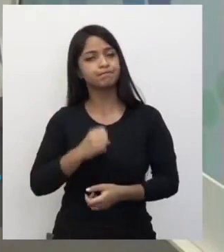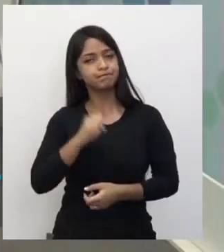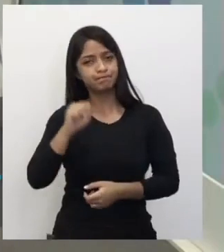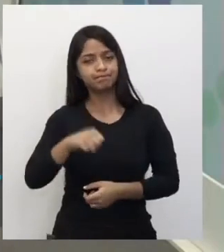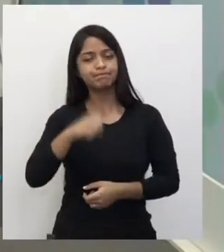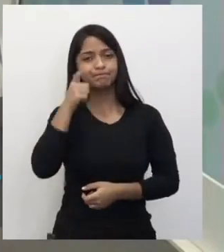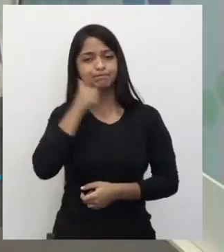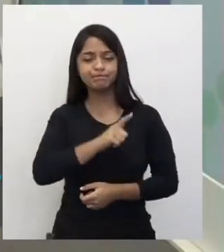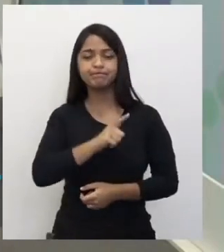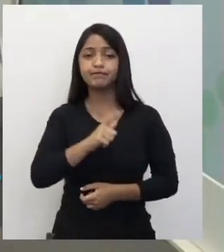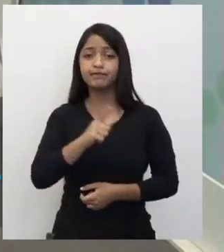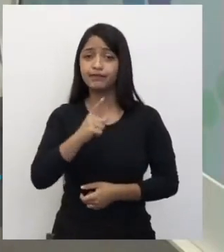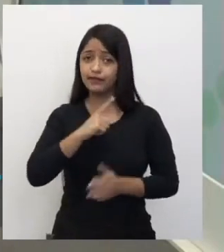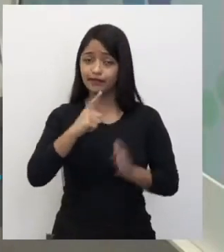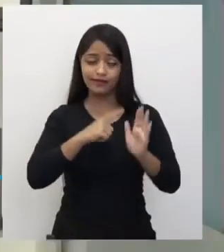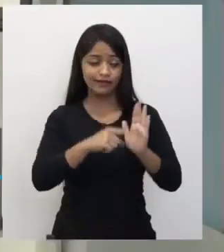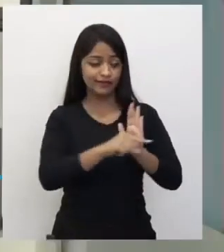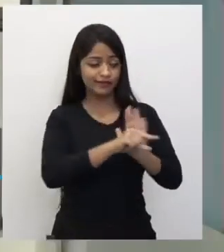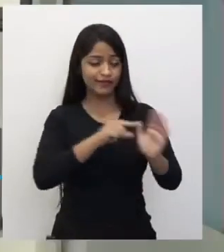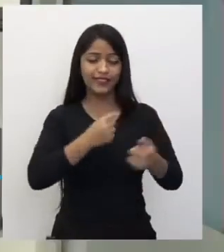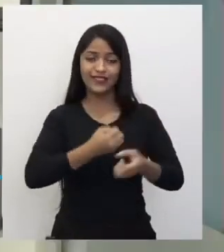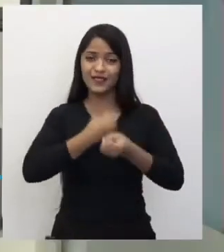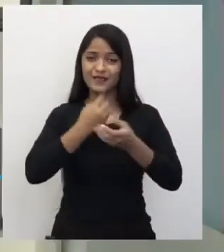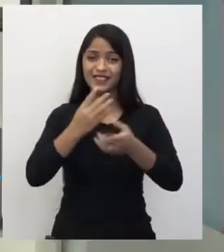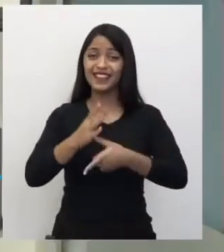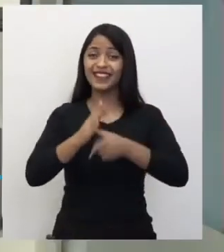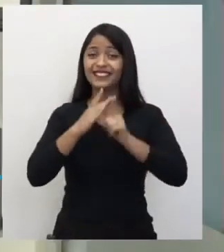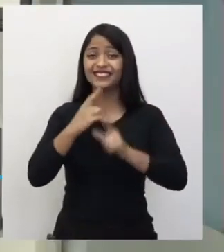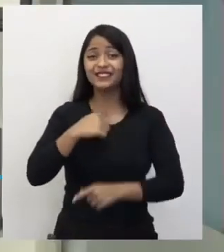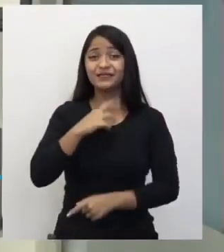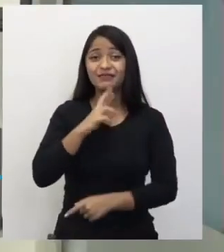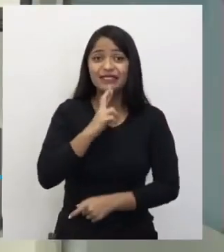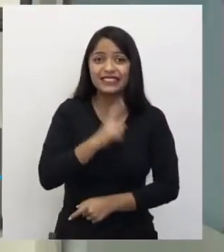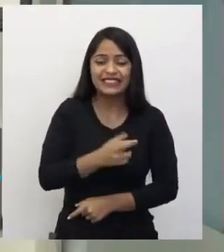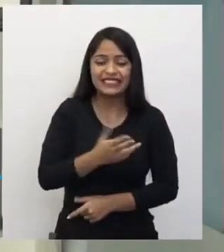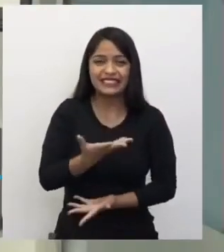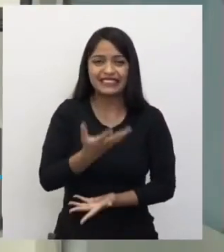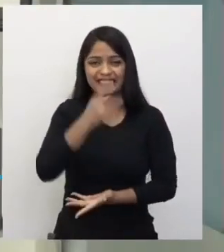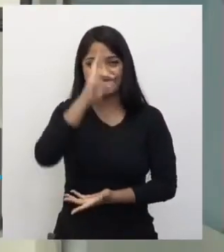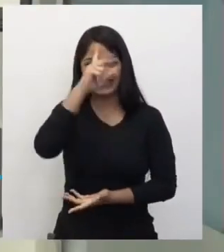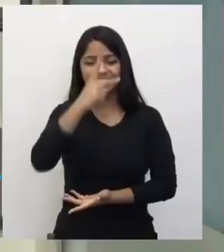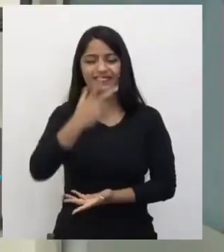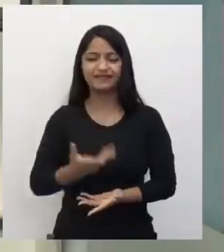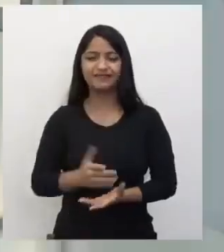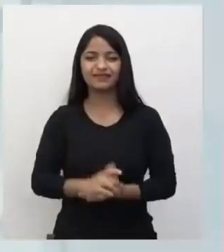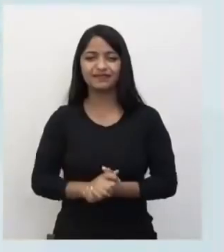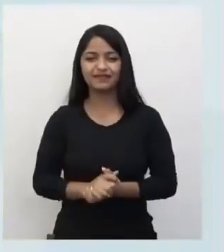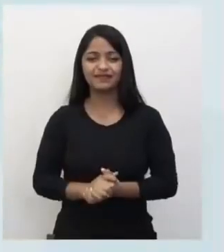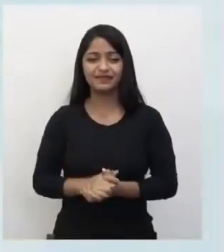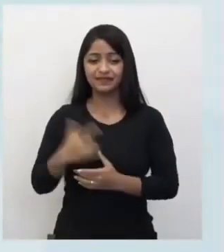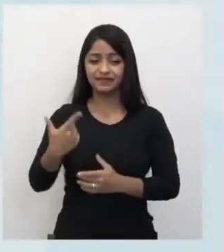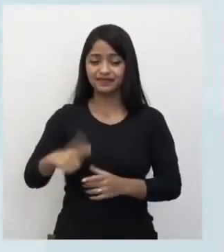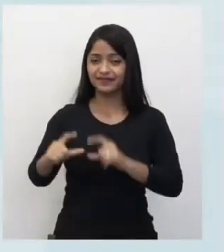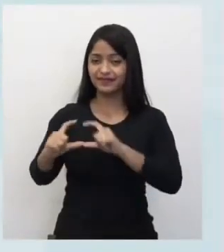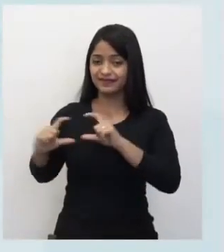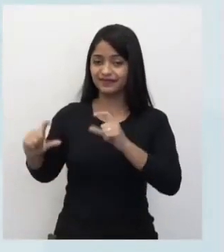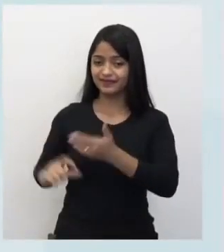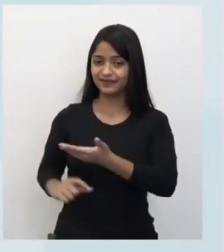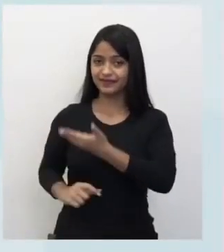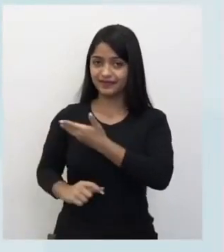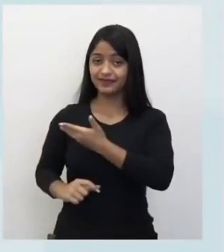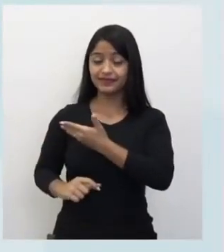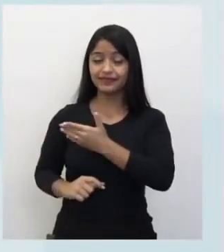né? Está lá essa informação, já tinha dado a resposta na própria pergunta. Aí tem o trecho. Exclusivas da Caatinga, as ararinhas